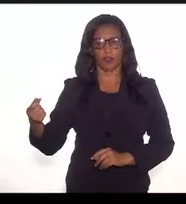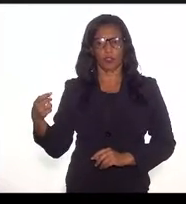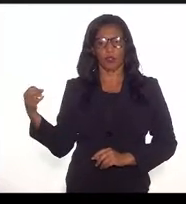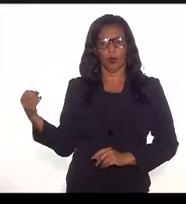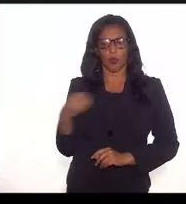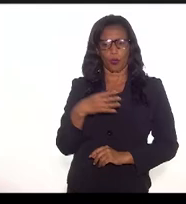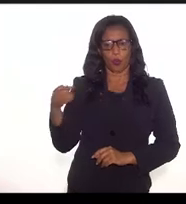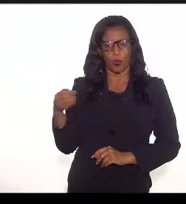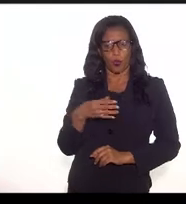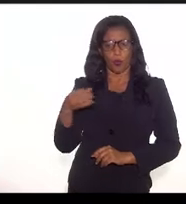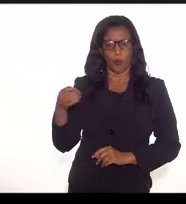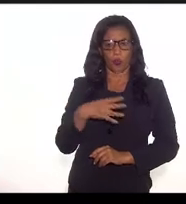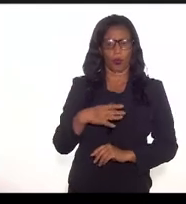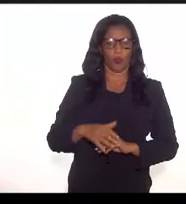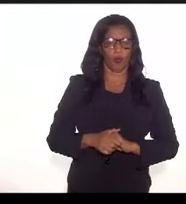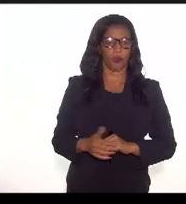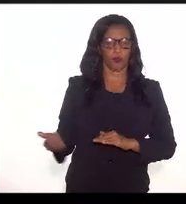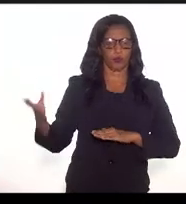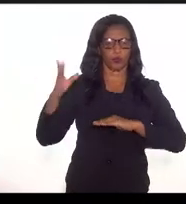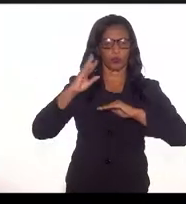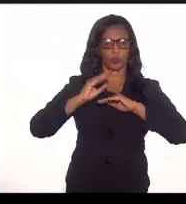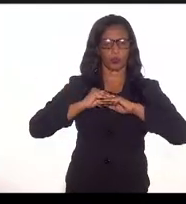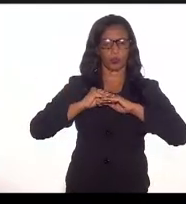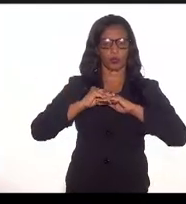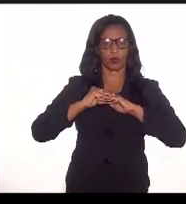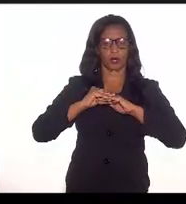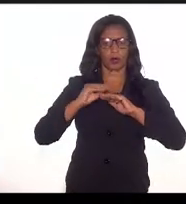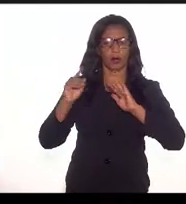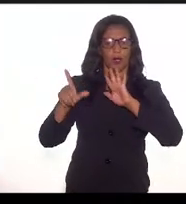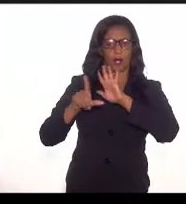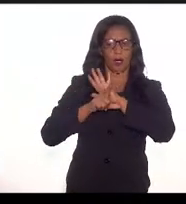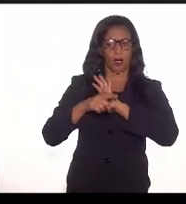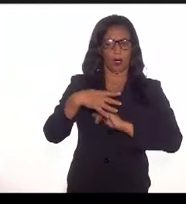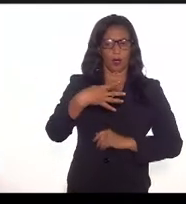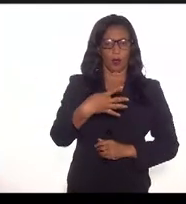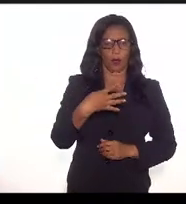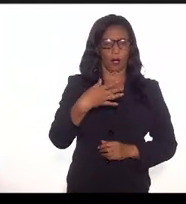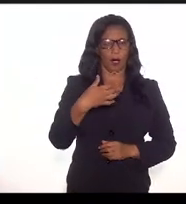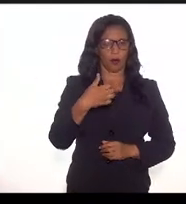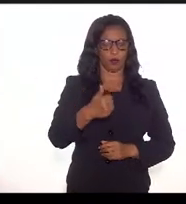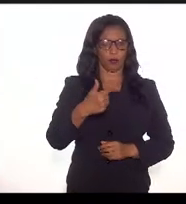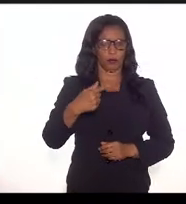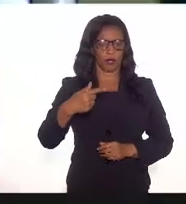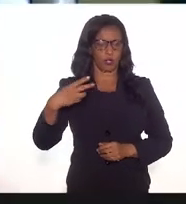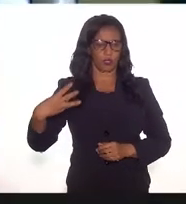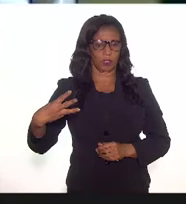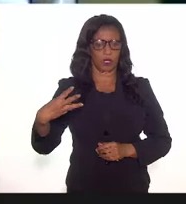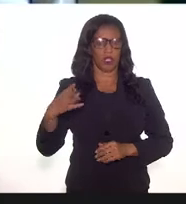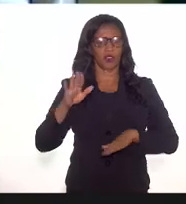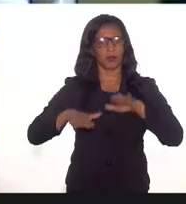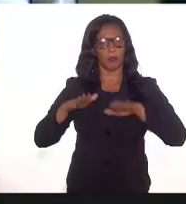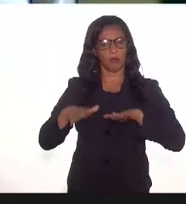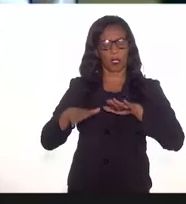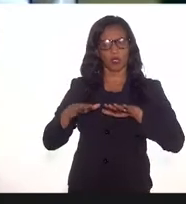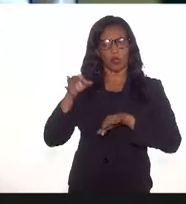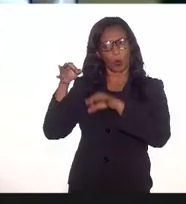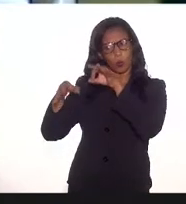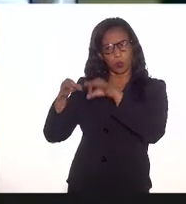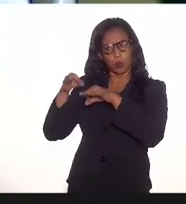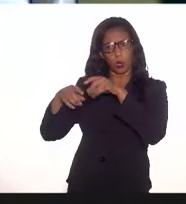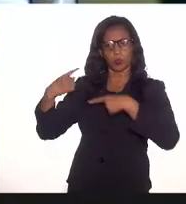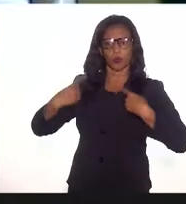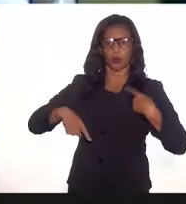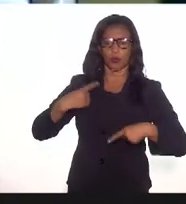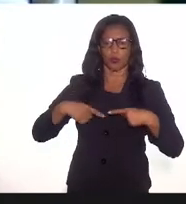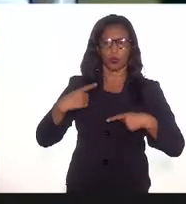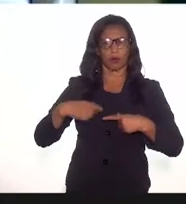Rio Log, em substituição à Lei 4.173 de 2003, apesar de estar judicializada a sua discussão e a